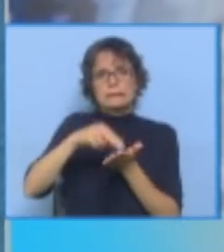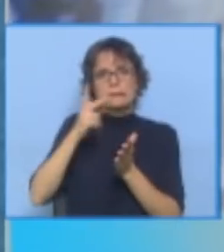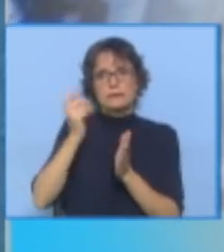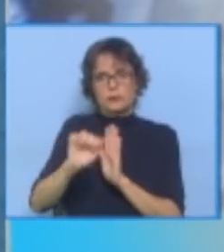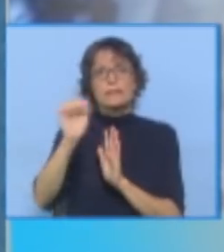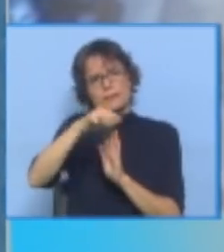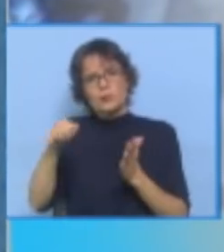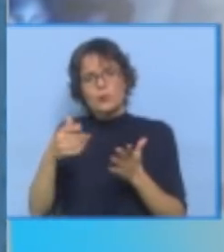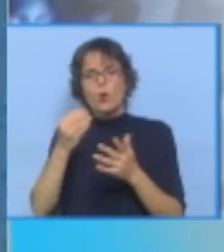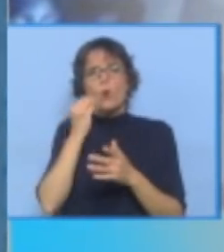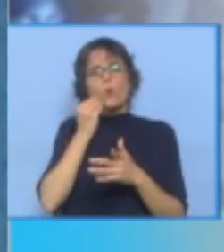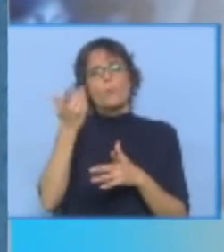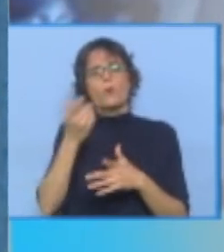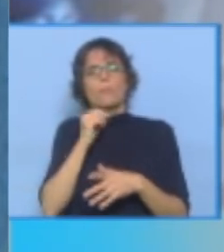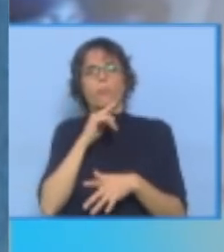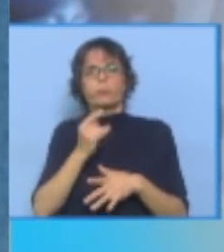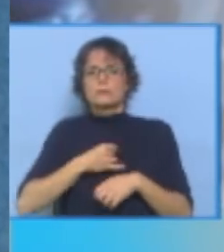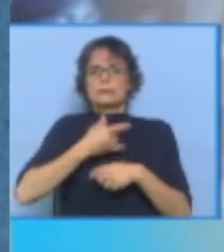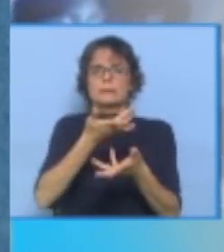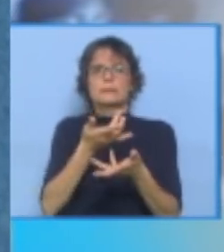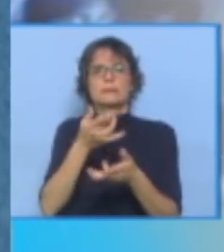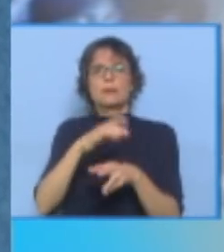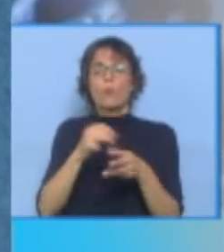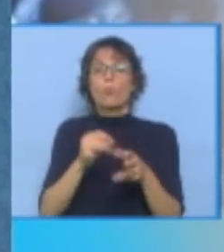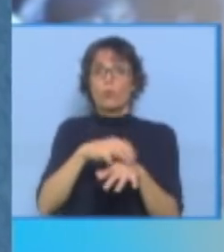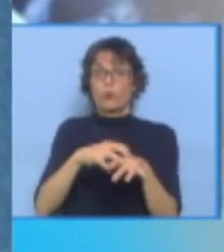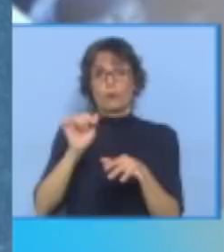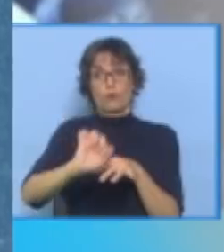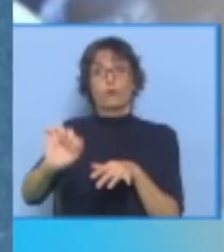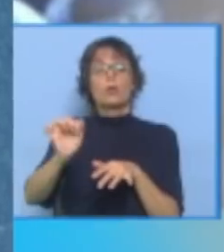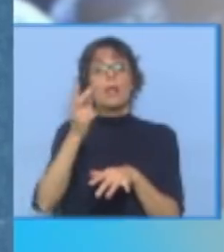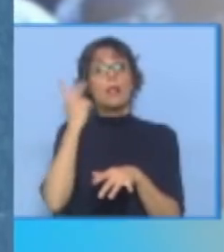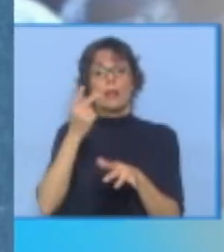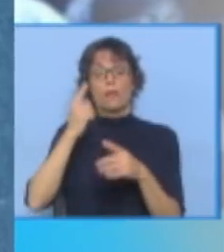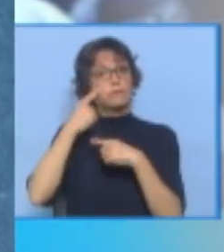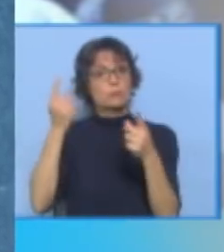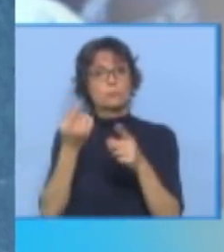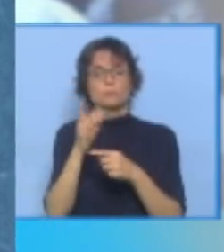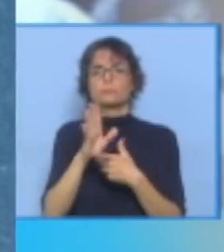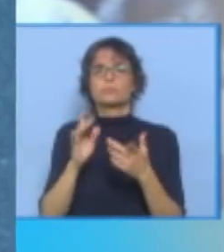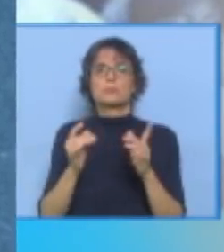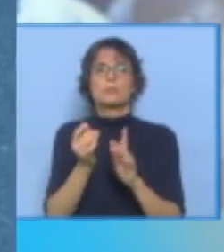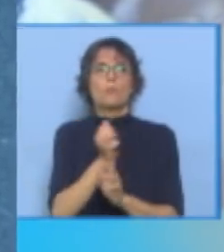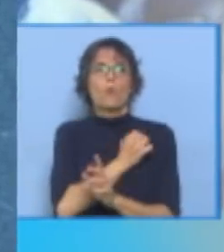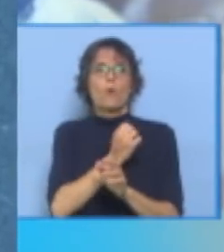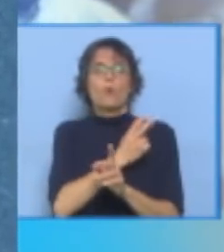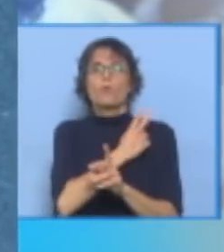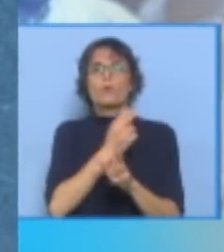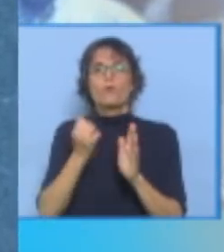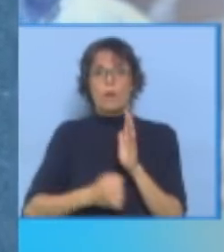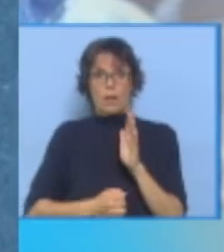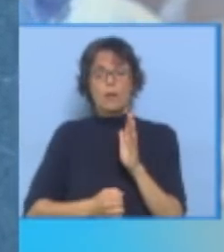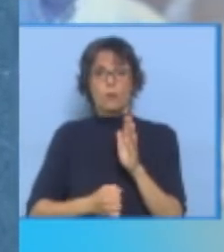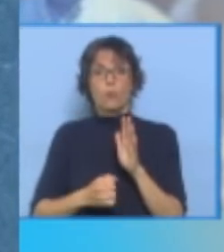não dar dele testemunho na vida pública. Repare, por exemplo, a reitora da Universidade Católica, a professora Isabel Capelou